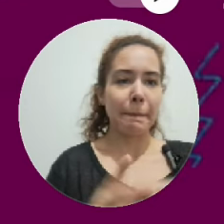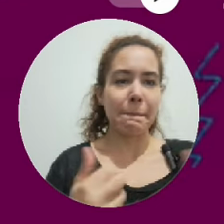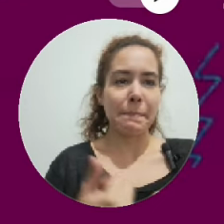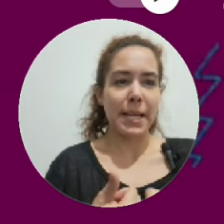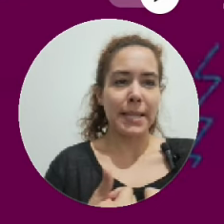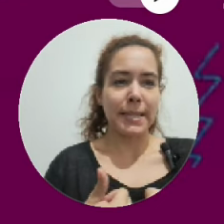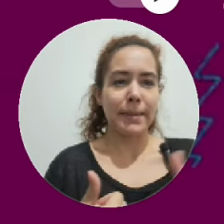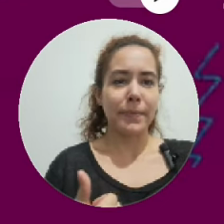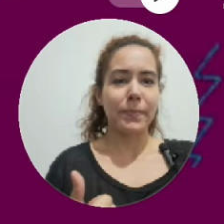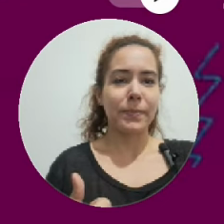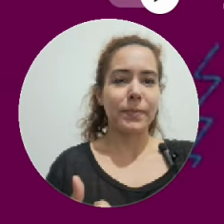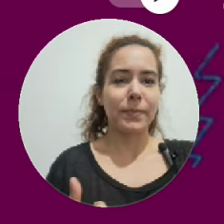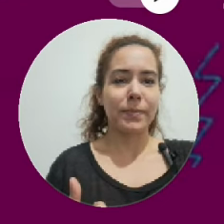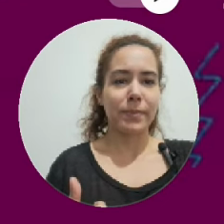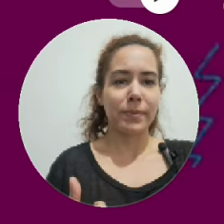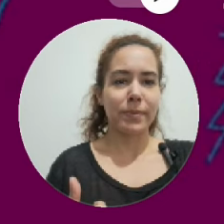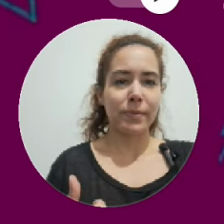tá? Beleza?